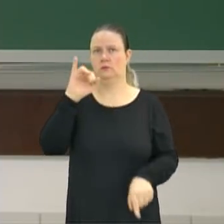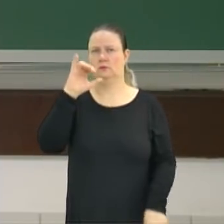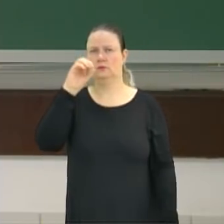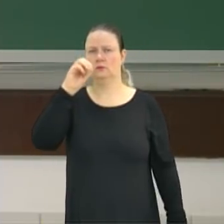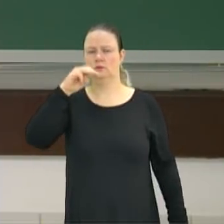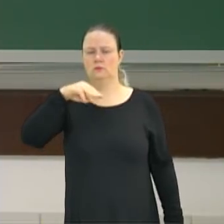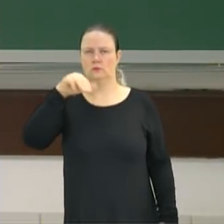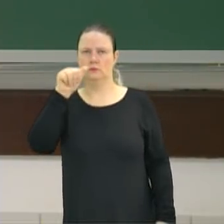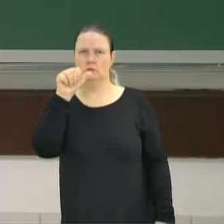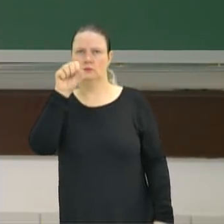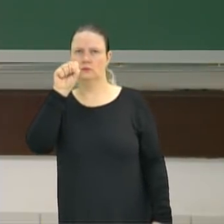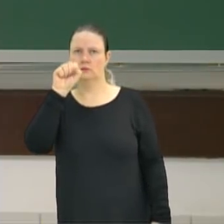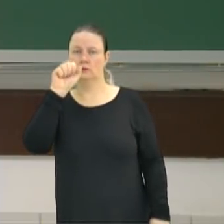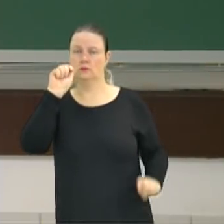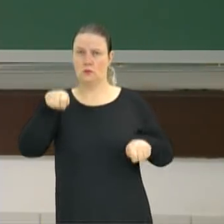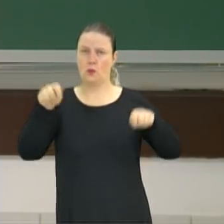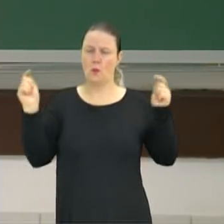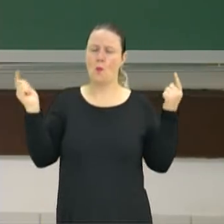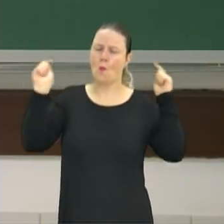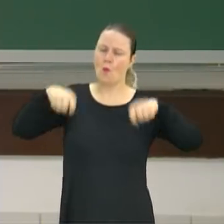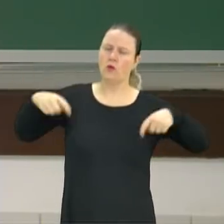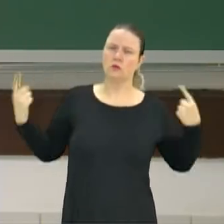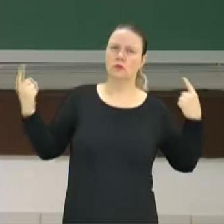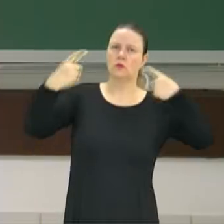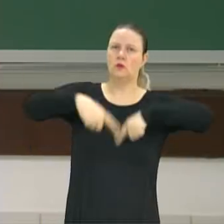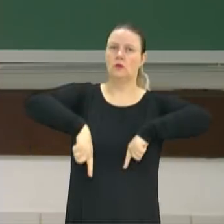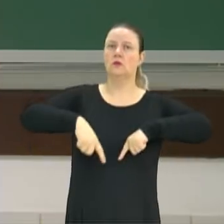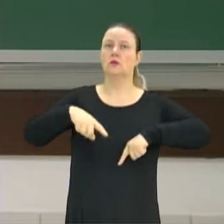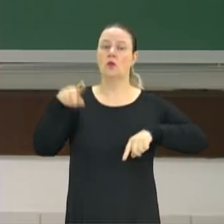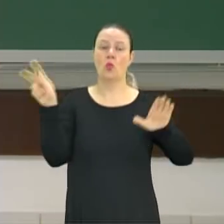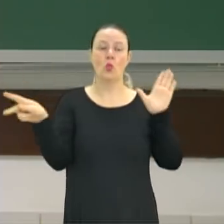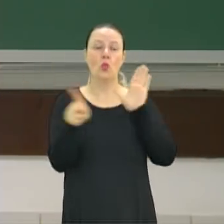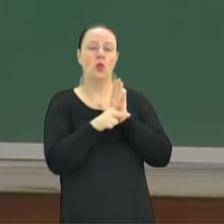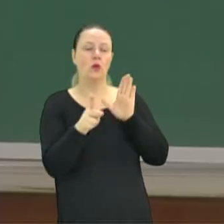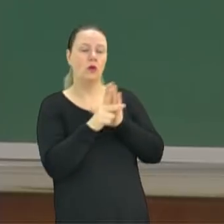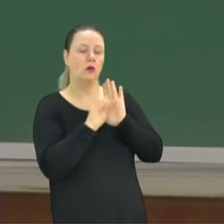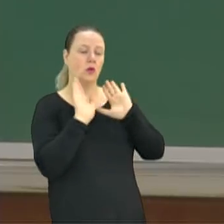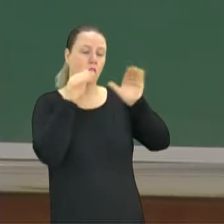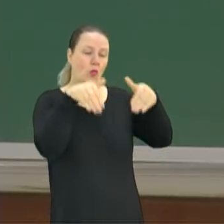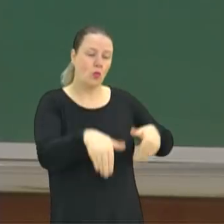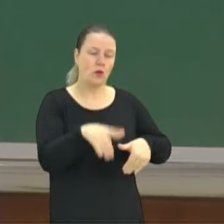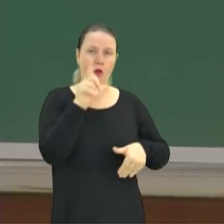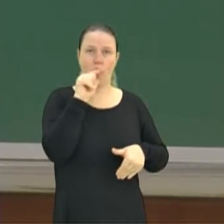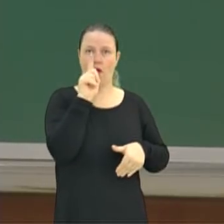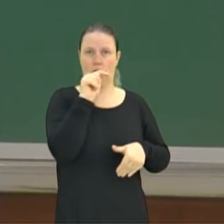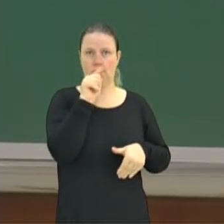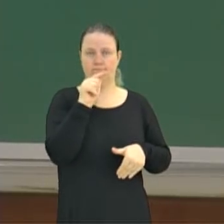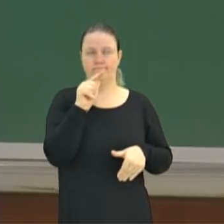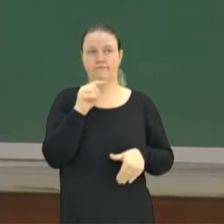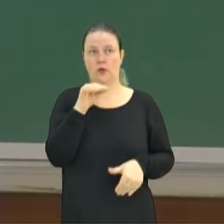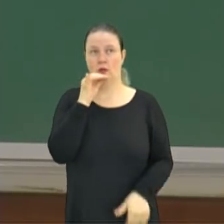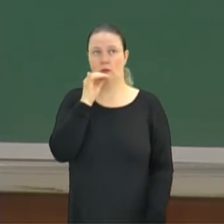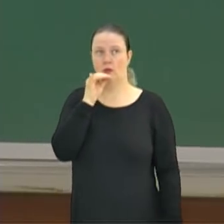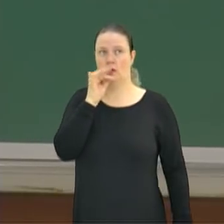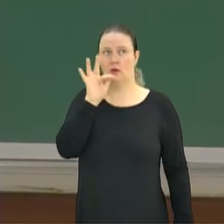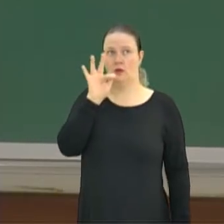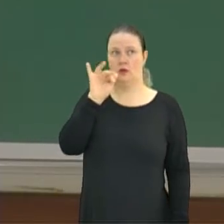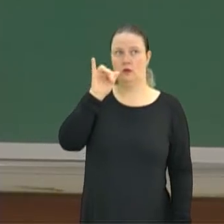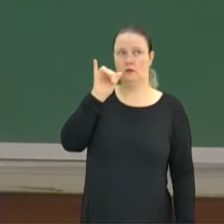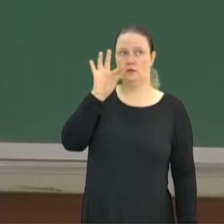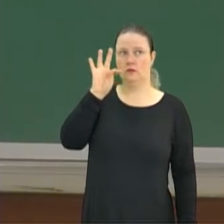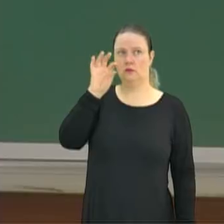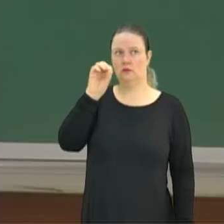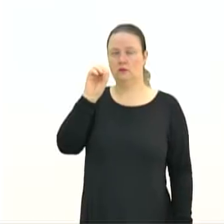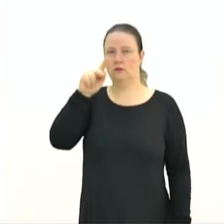biomassa ela só pode ser invertida quando ela é aquática e o produtor é o fitoplâncton. Então veja só aqui, ó, 4 gramas por